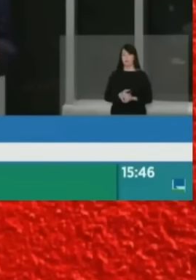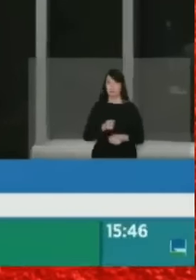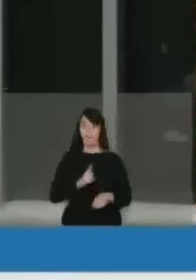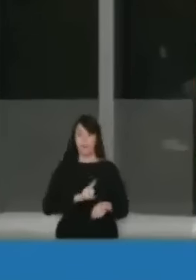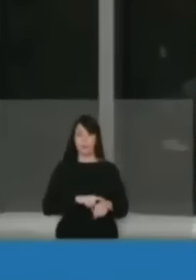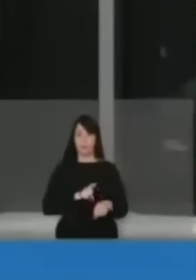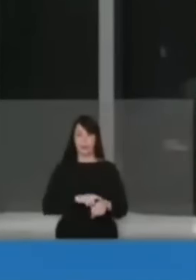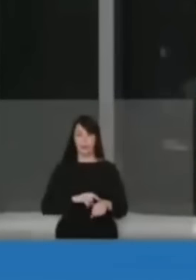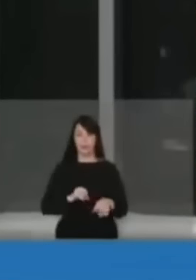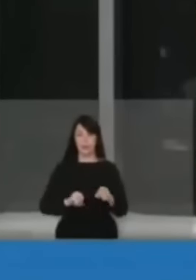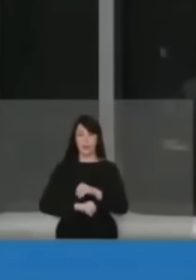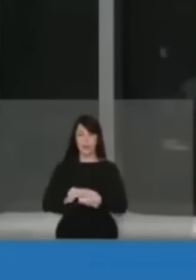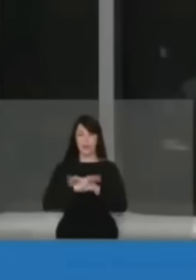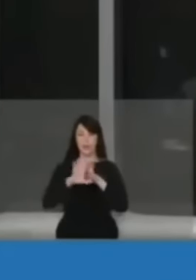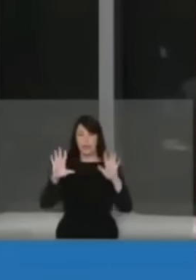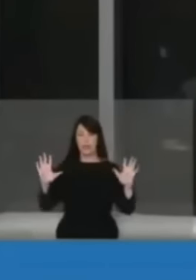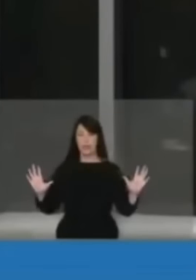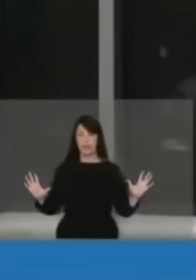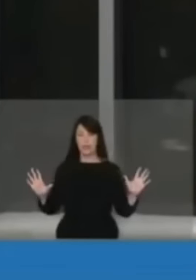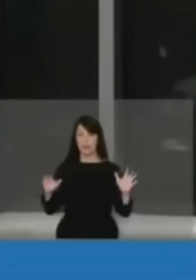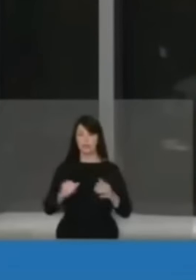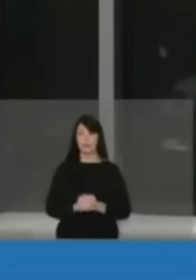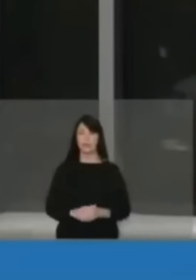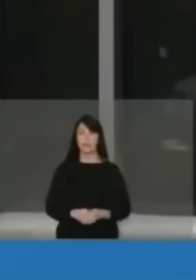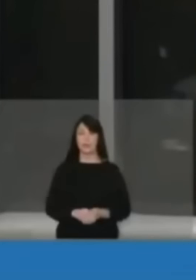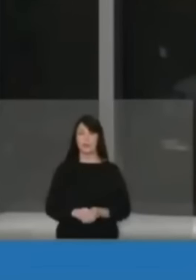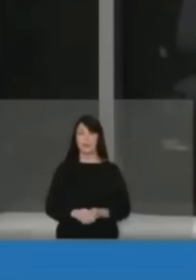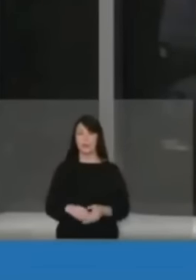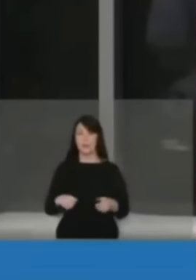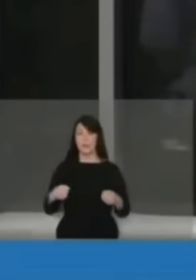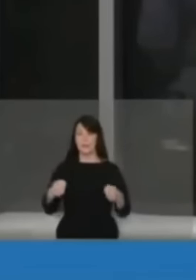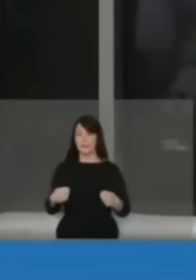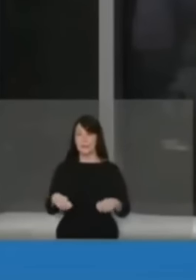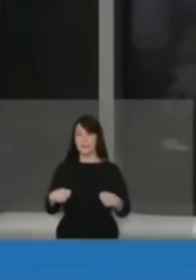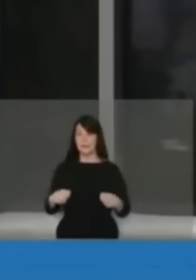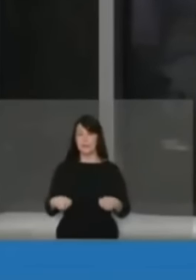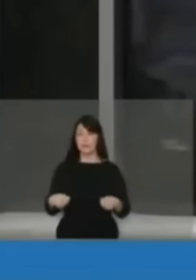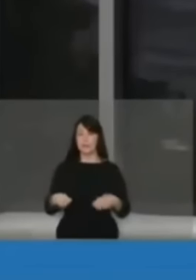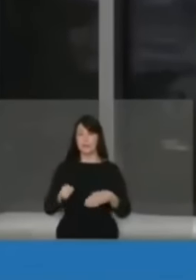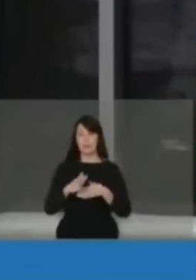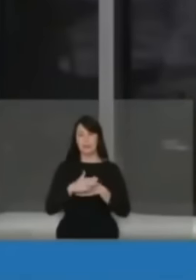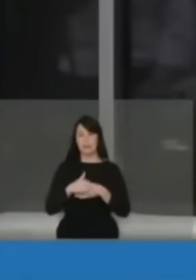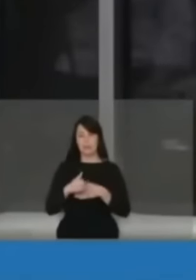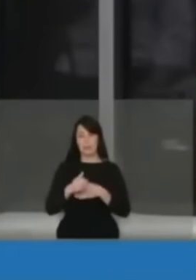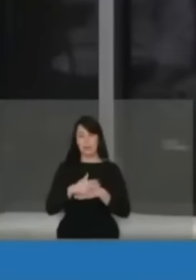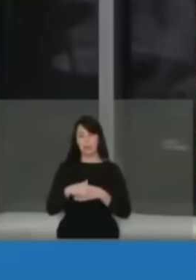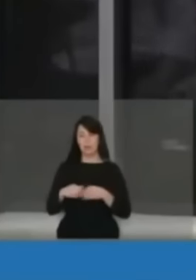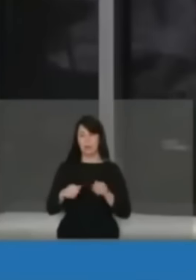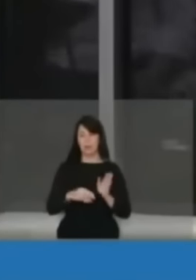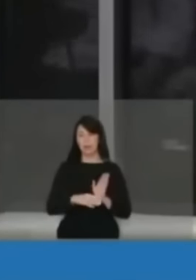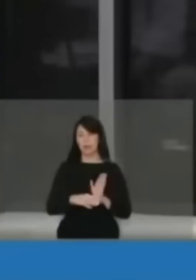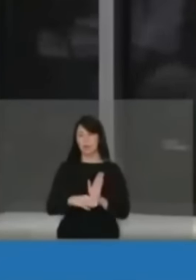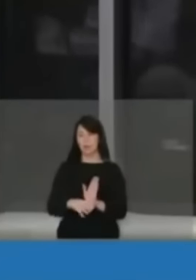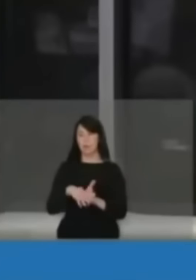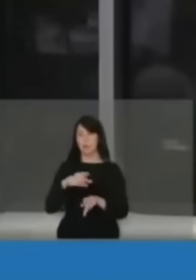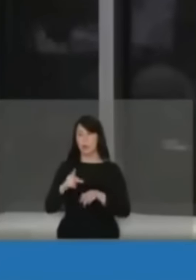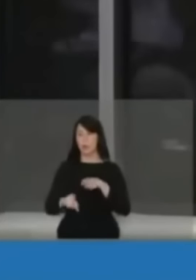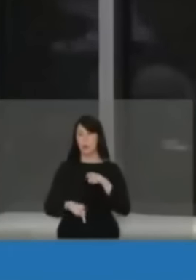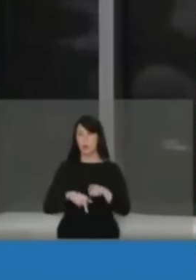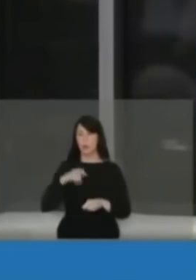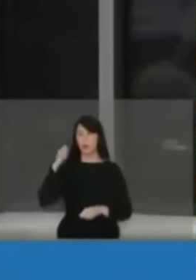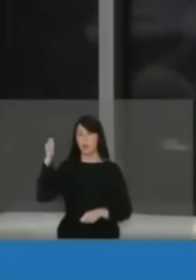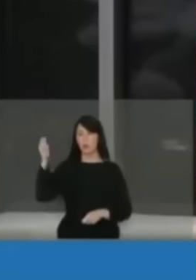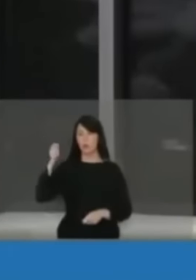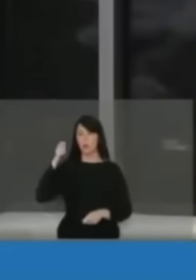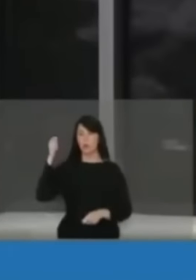Nós precisamos de trazer a solidariedade, mostrar a solidariedade e ajudar o povo gaúcho. A torcida